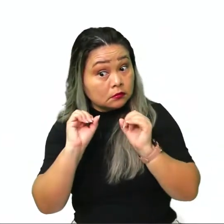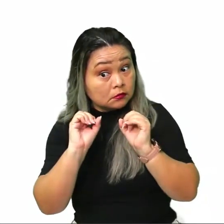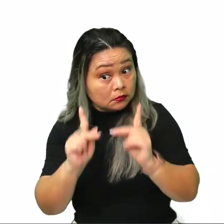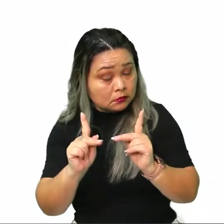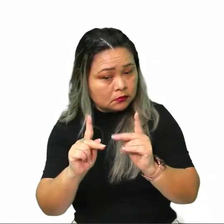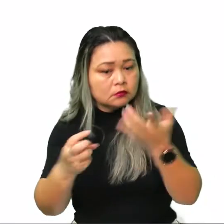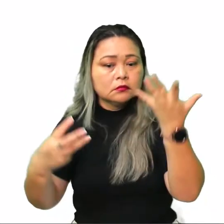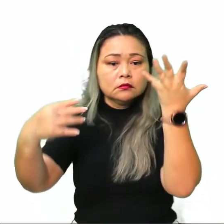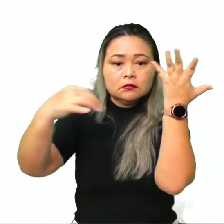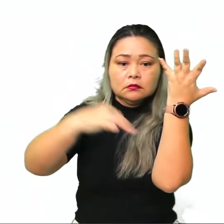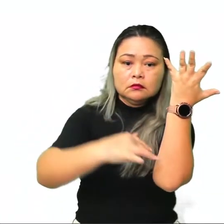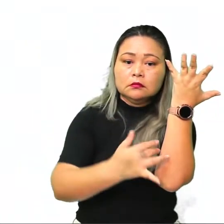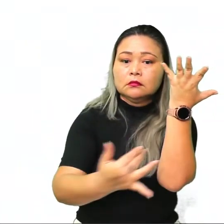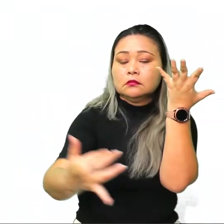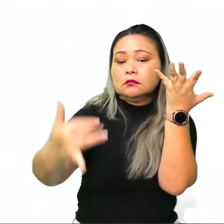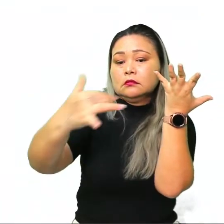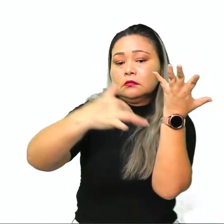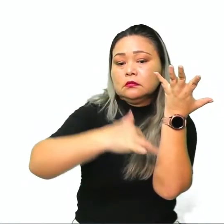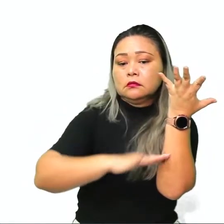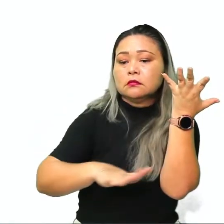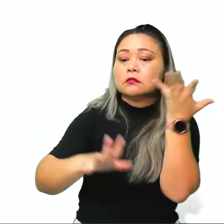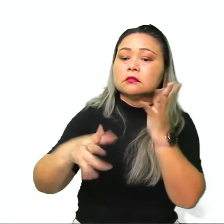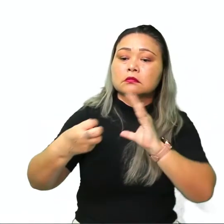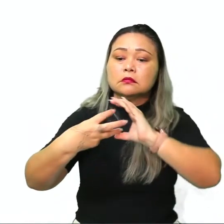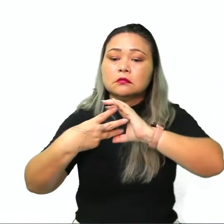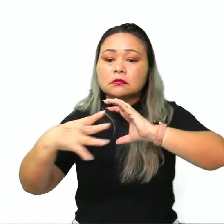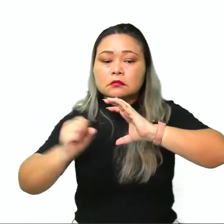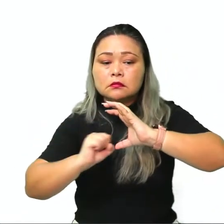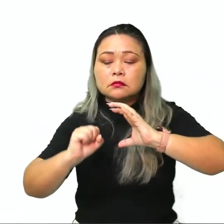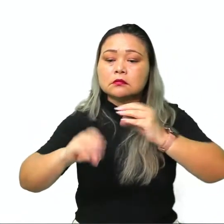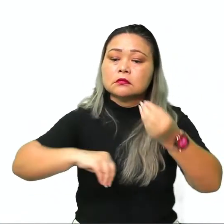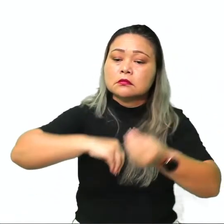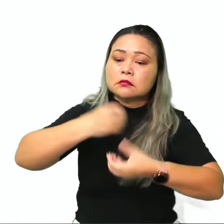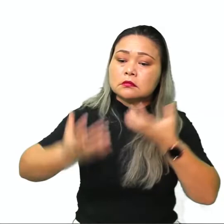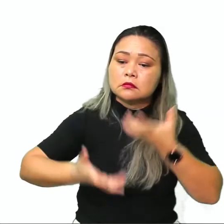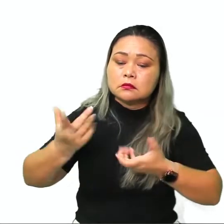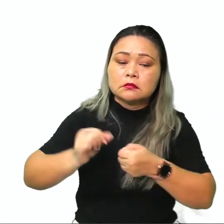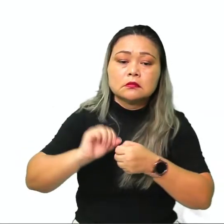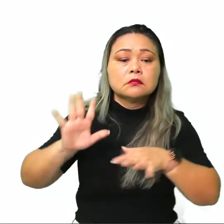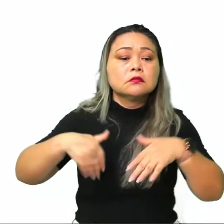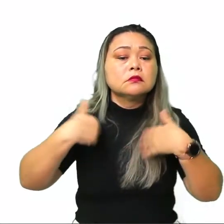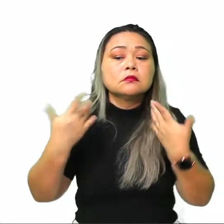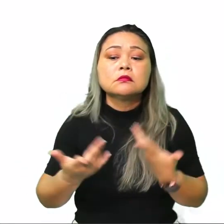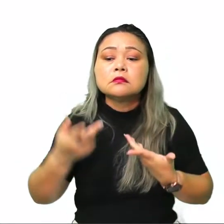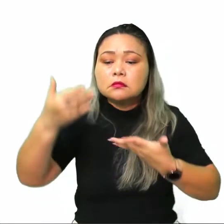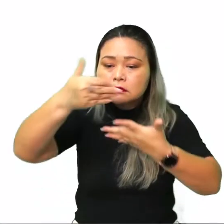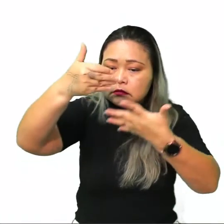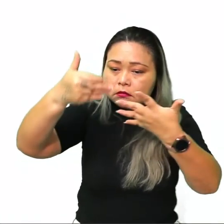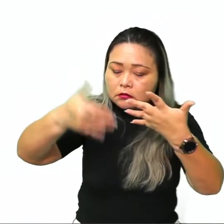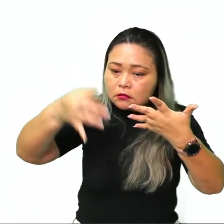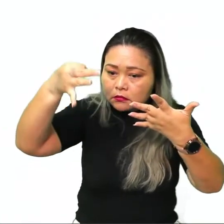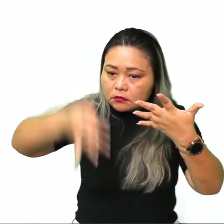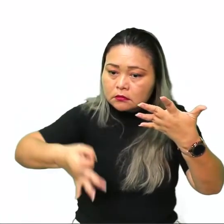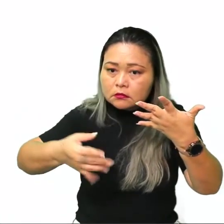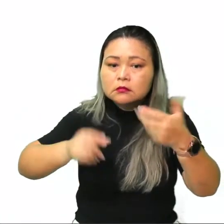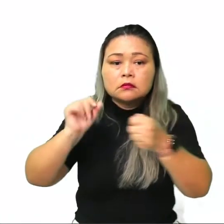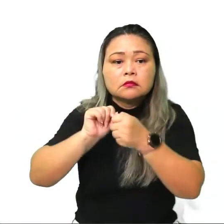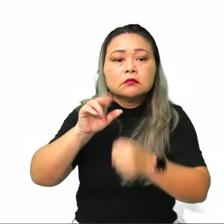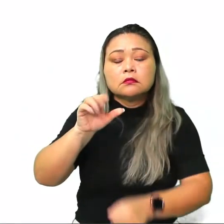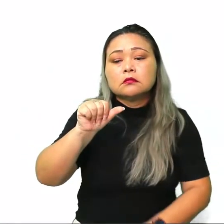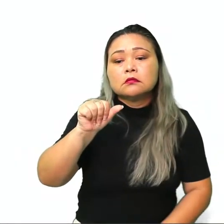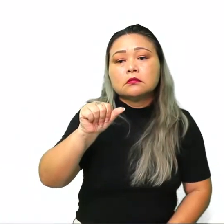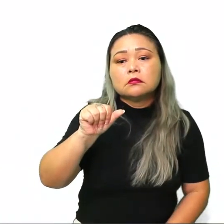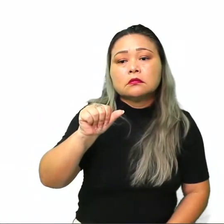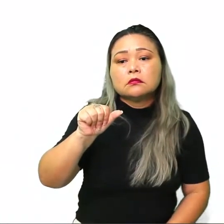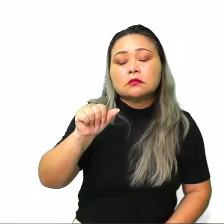tá? Fotossíntese, respiração e fermentação. Então, qual é a sequência correta em relação